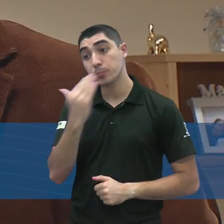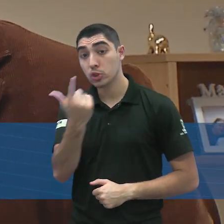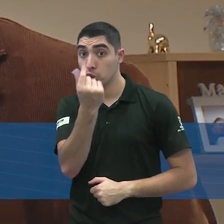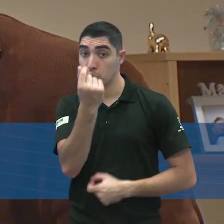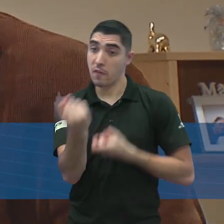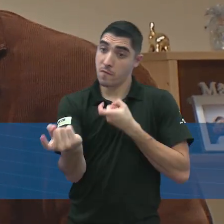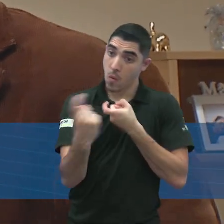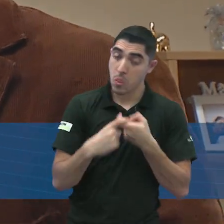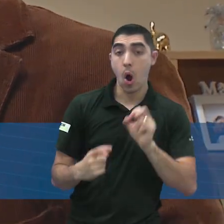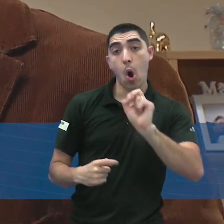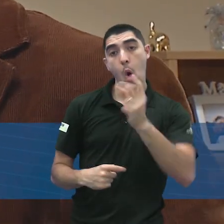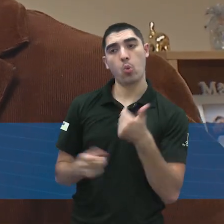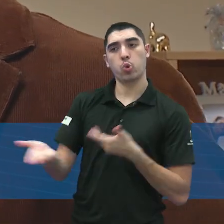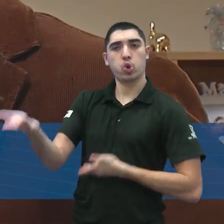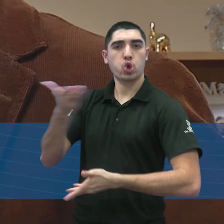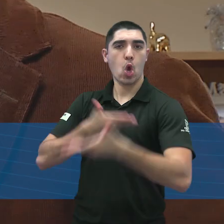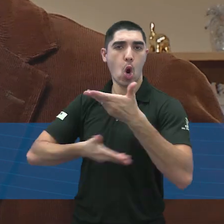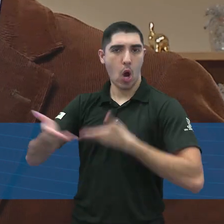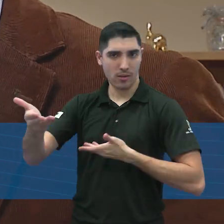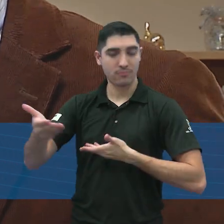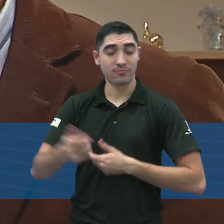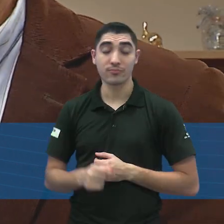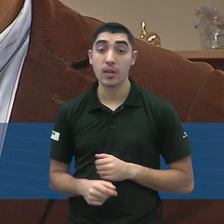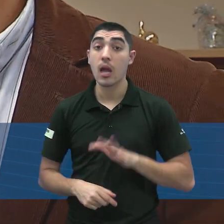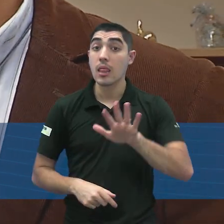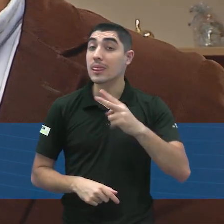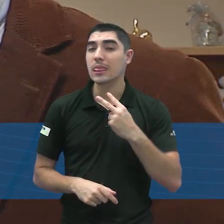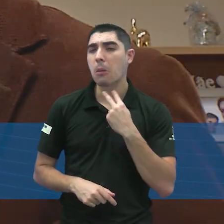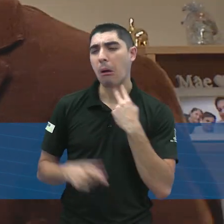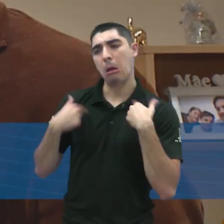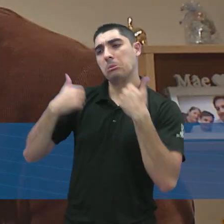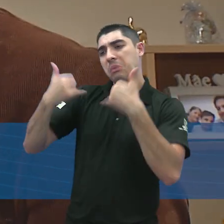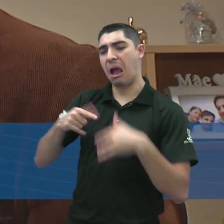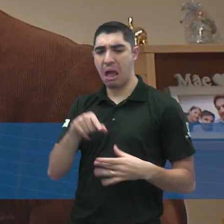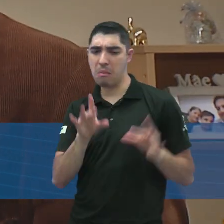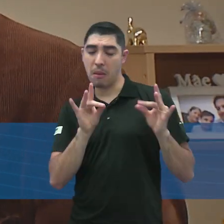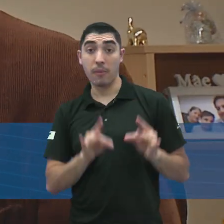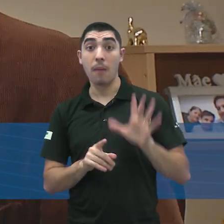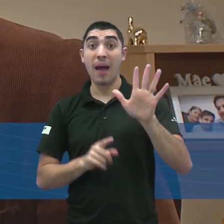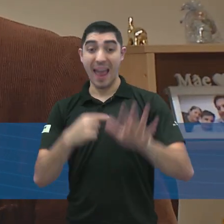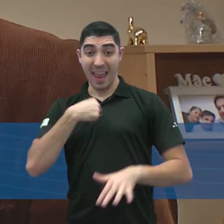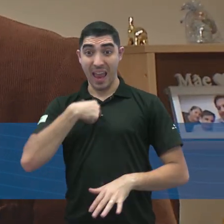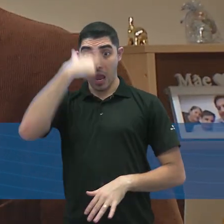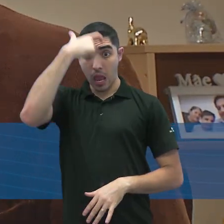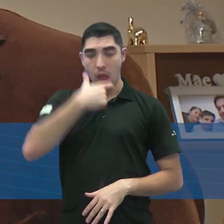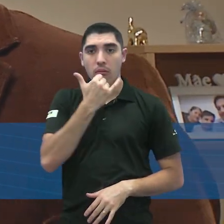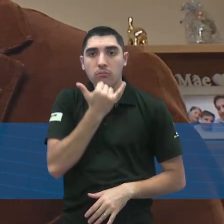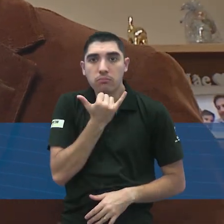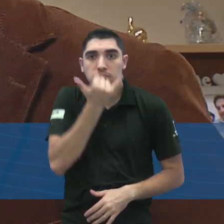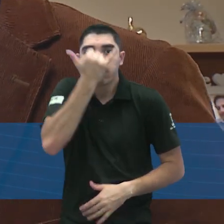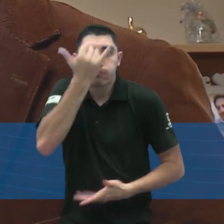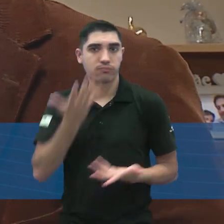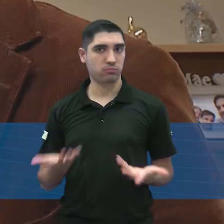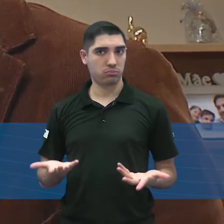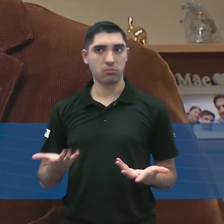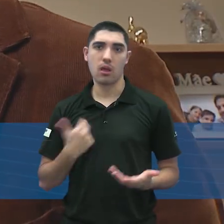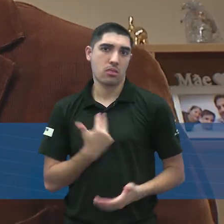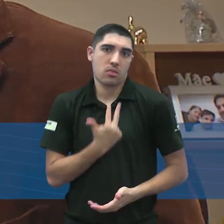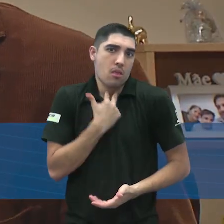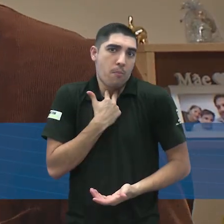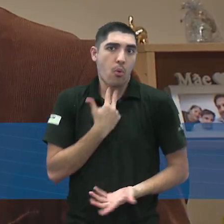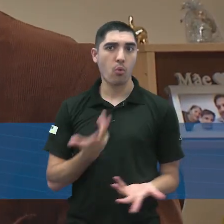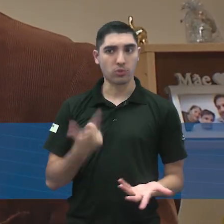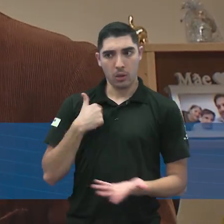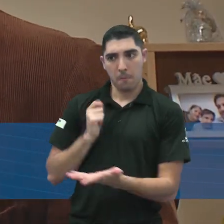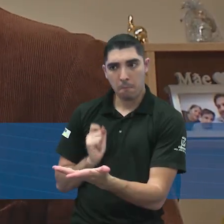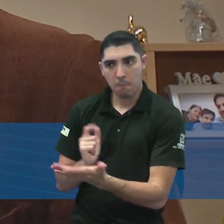dinheiro, como bem entender. Não precisa justificar. O que não pode é o consumidor arcar com prejuízo, ter prejuízo, ser penalizado por